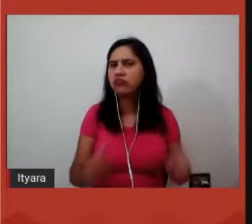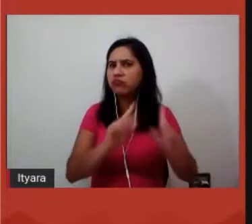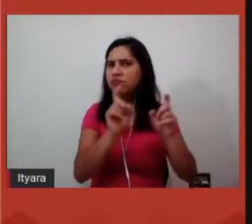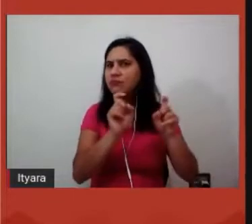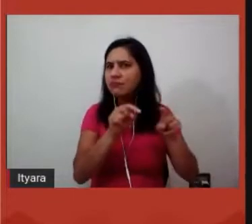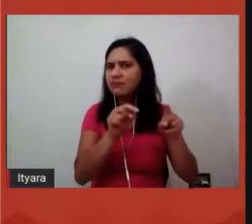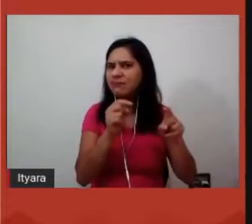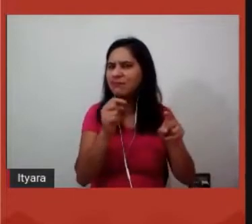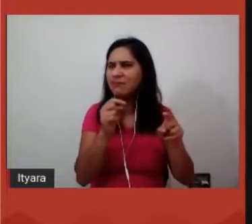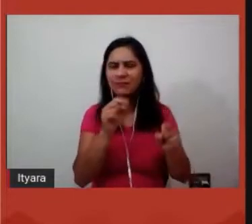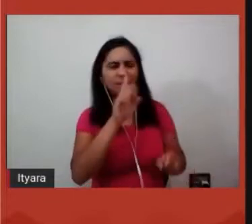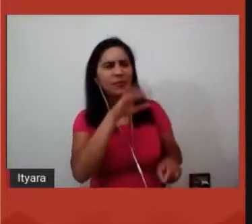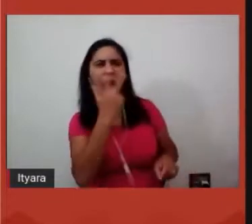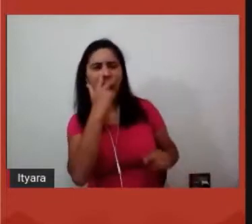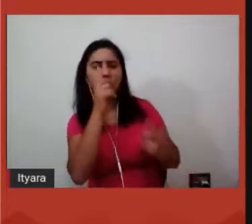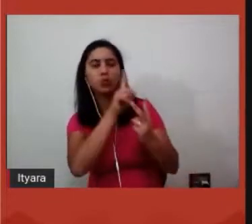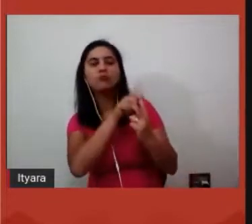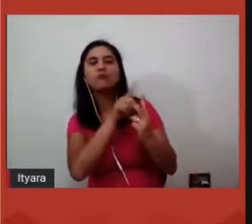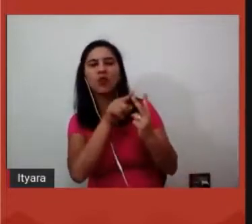Acho que os dois, né?